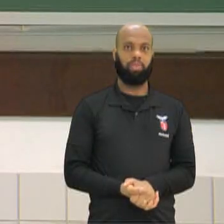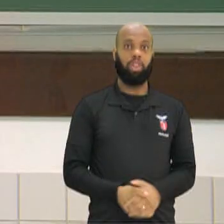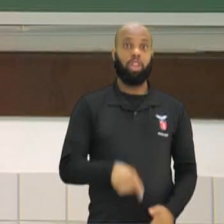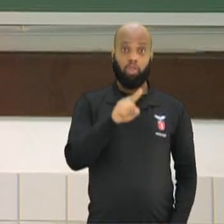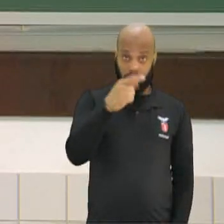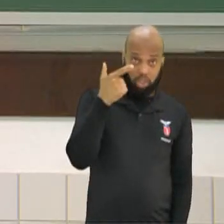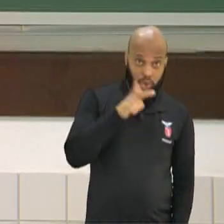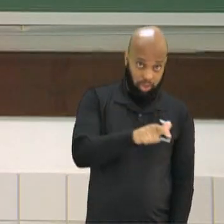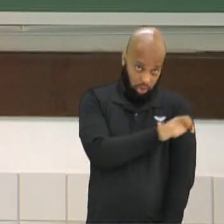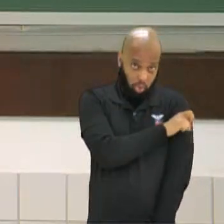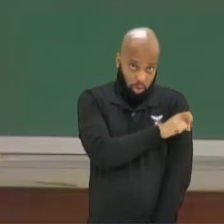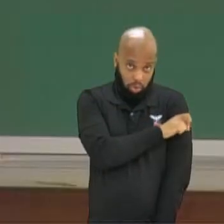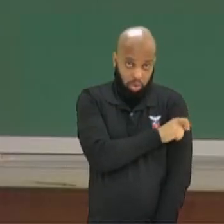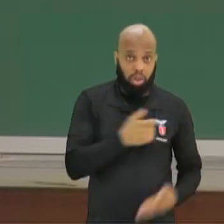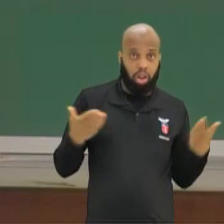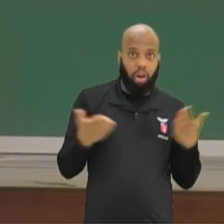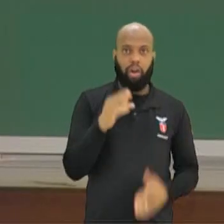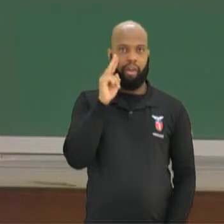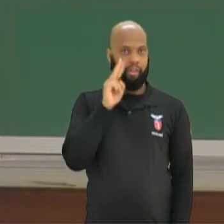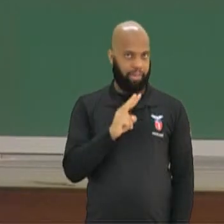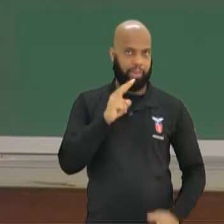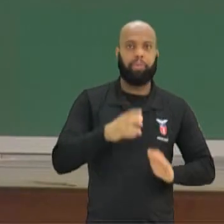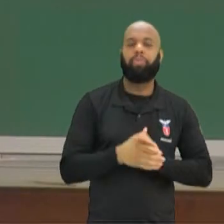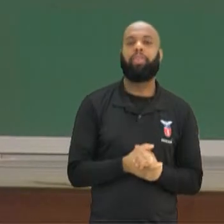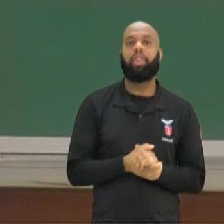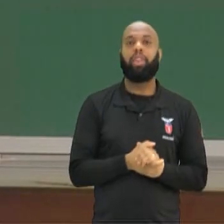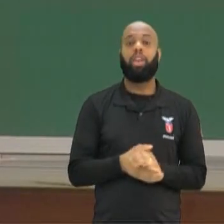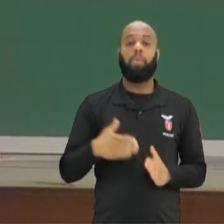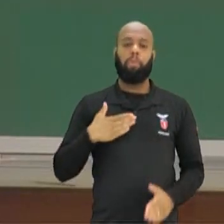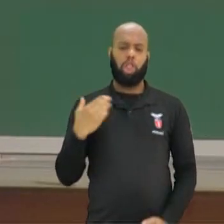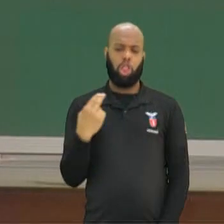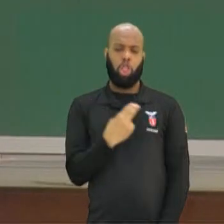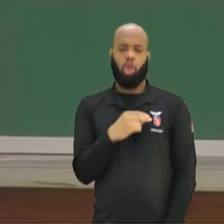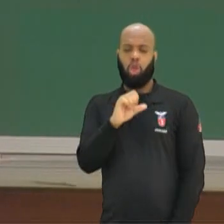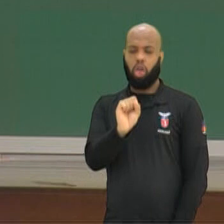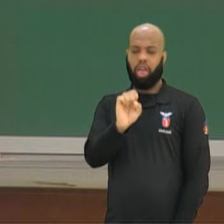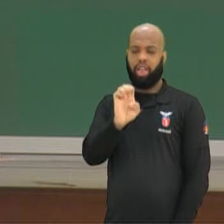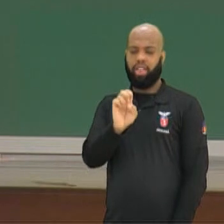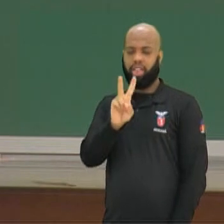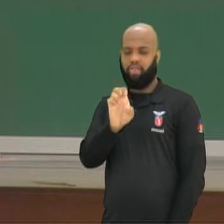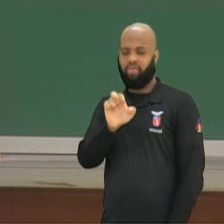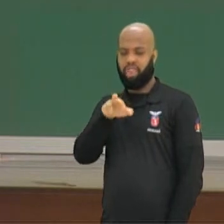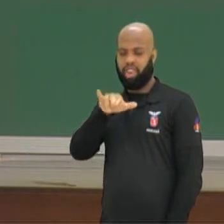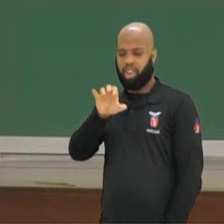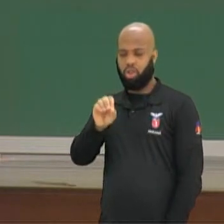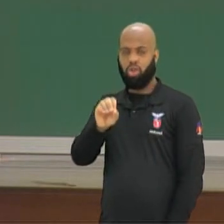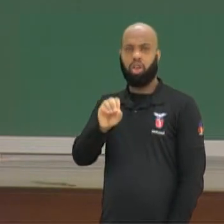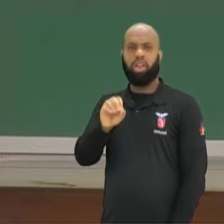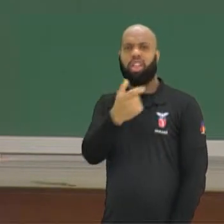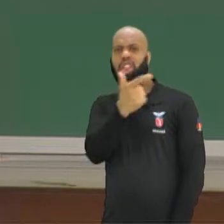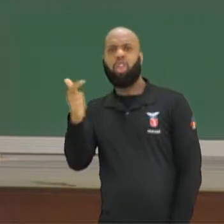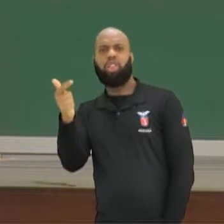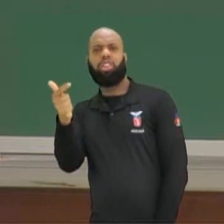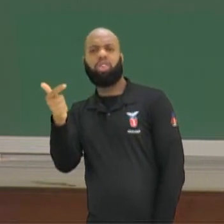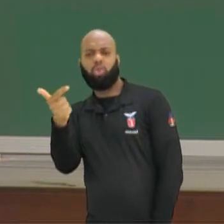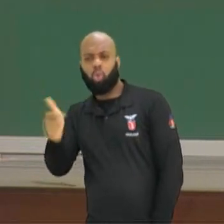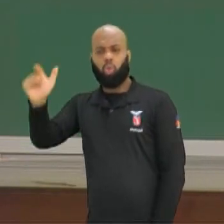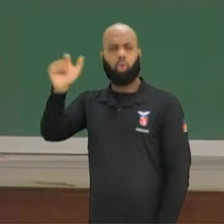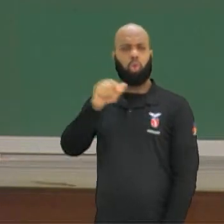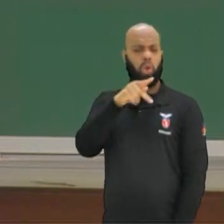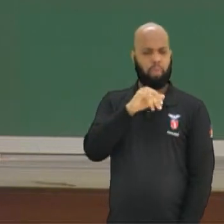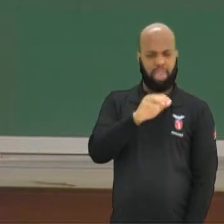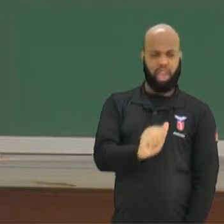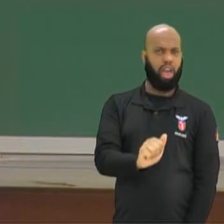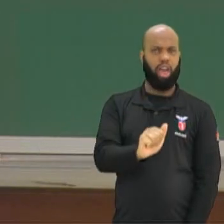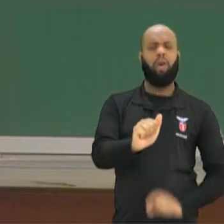Conseguiram, meus amigos? Vamos lá? Vejamos. O meu nome é Severino, não tenho outro de pia. É possível entender